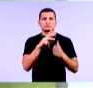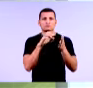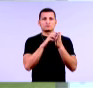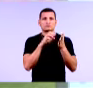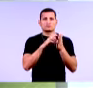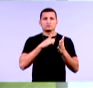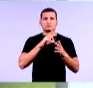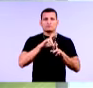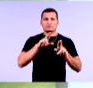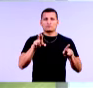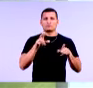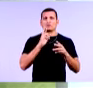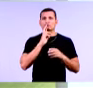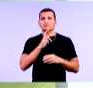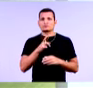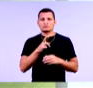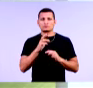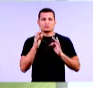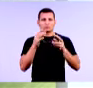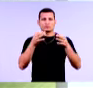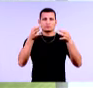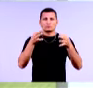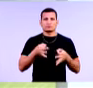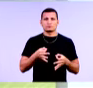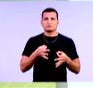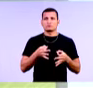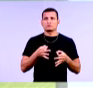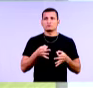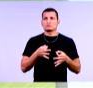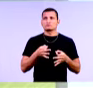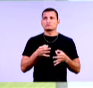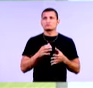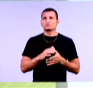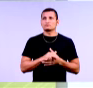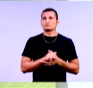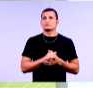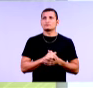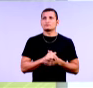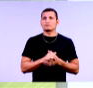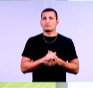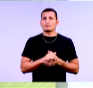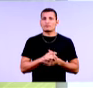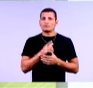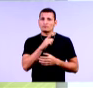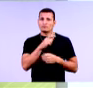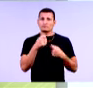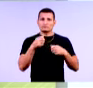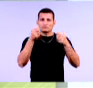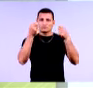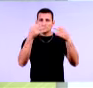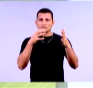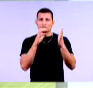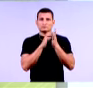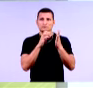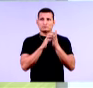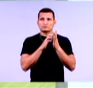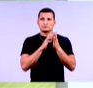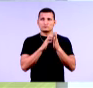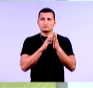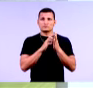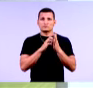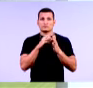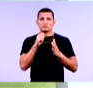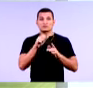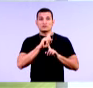aí várias respostas, todas corretas, né? Desde que você defina, né, a característica sim, e não o valor